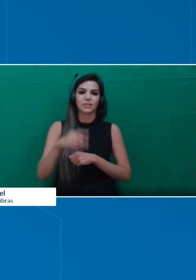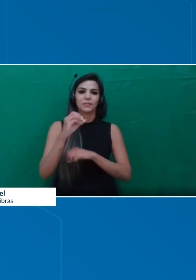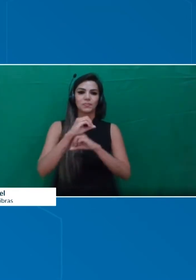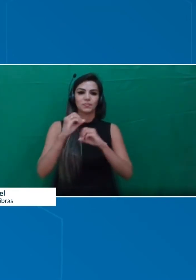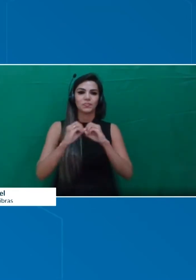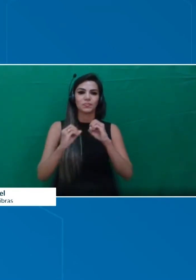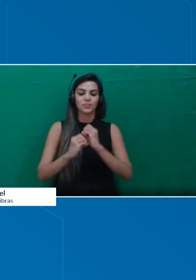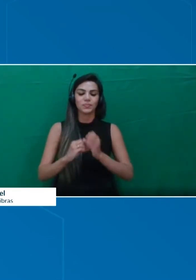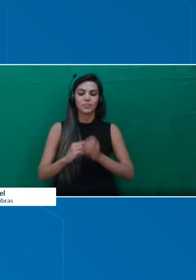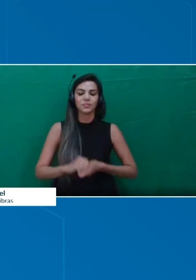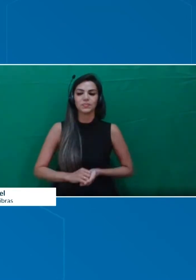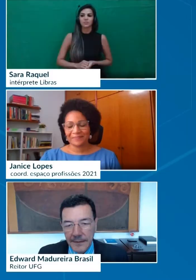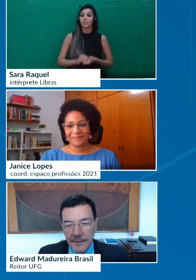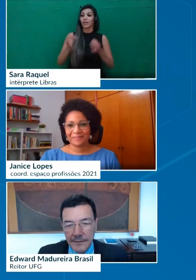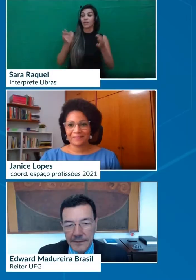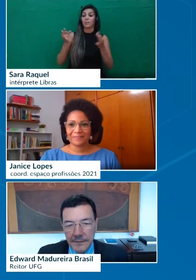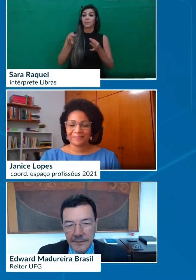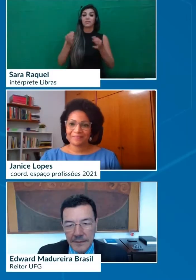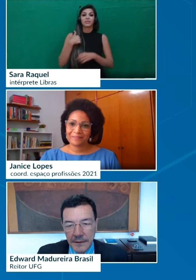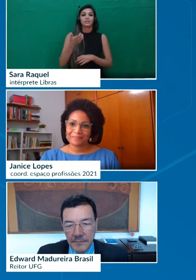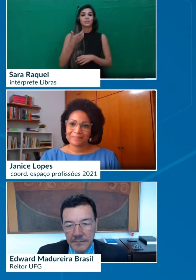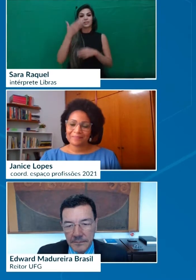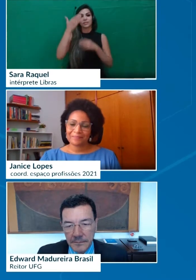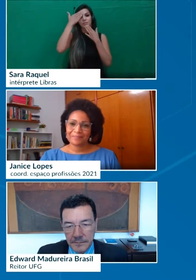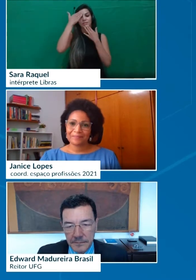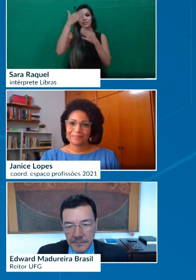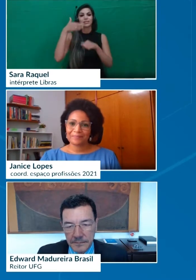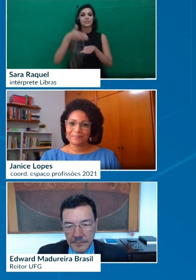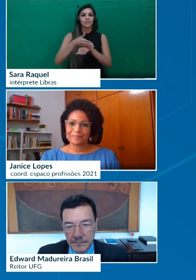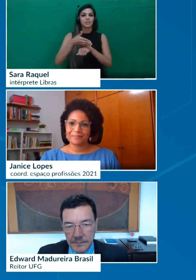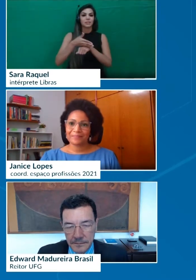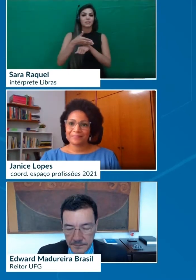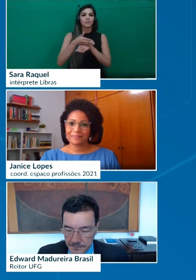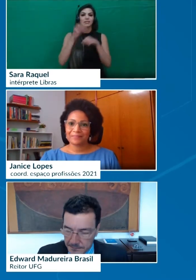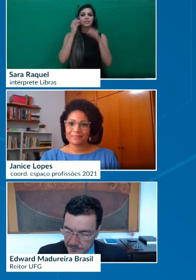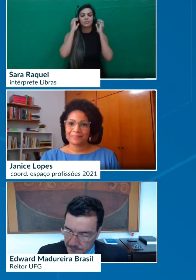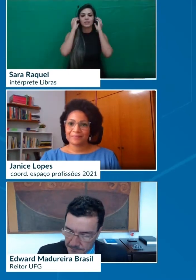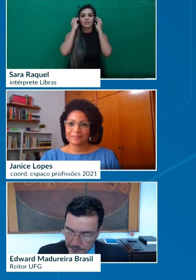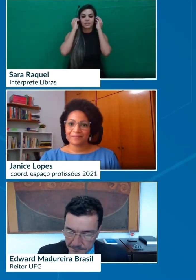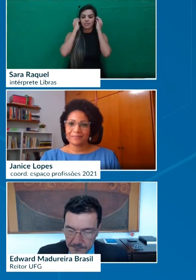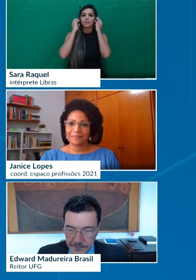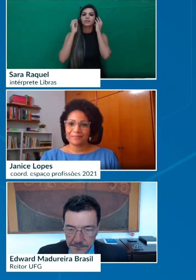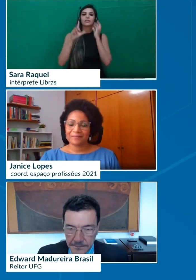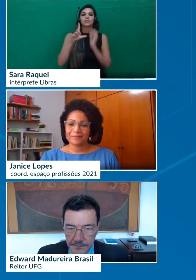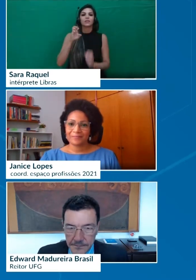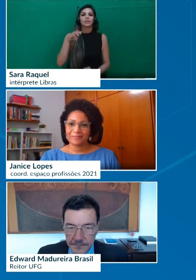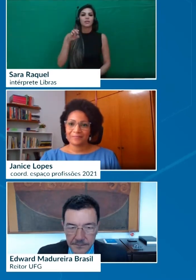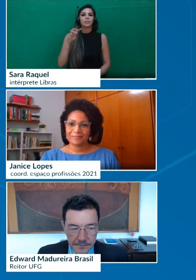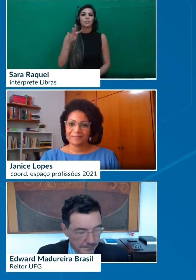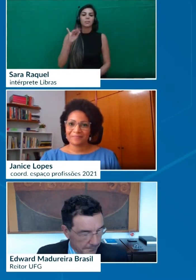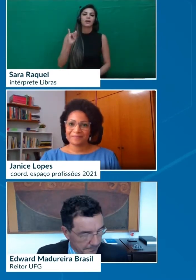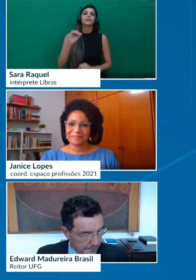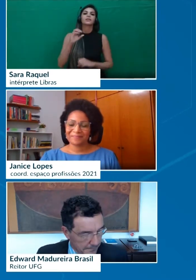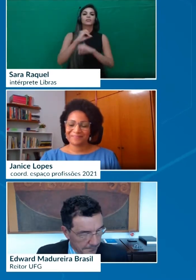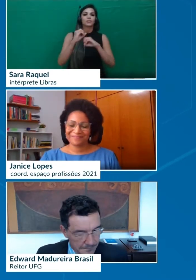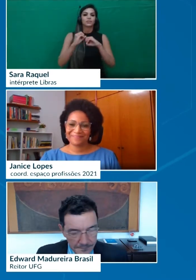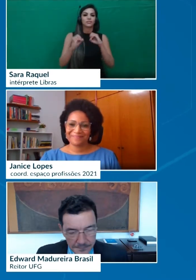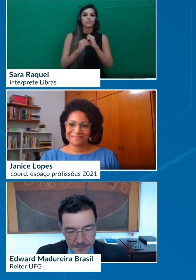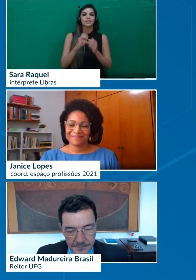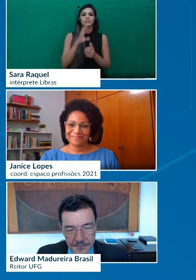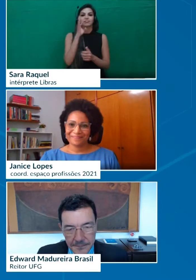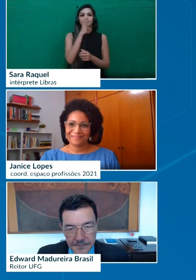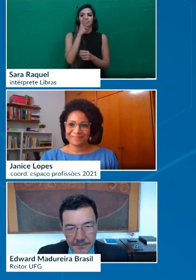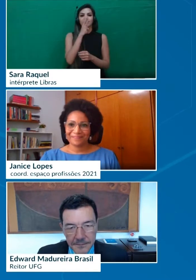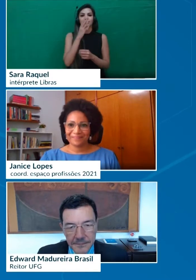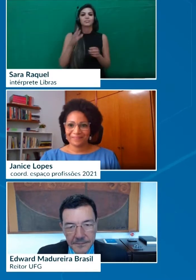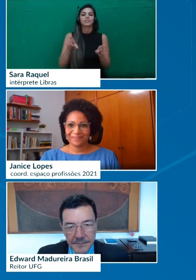Perfeito. Quero agradecer aqui a participação já da Lemate, IME, UFG, acompanhando a nossa transmissão,